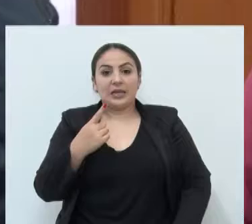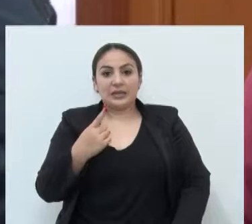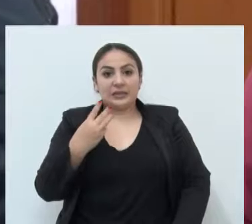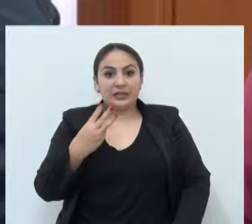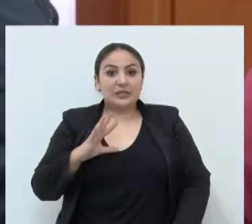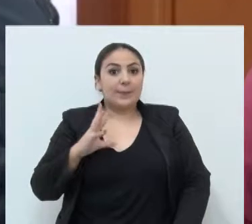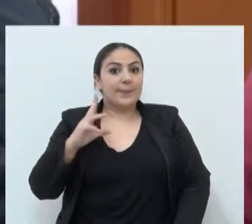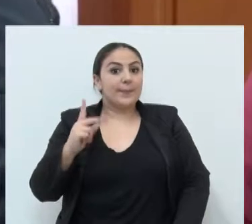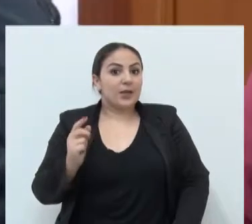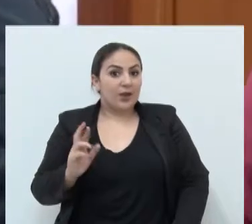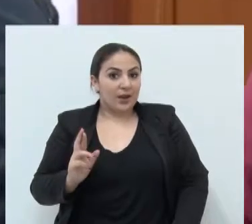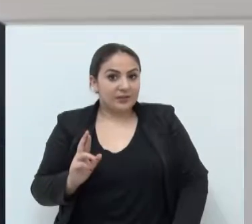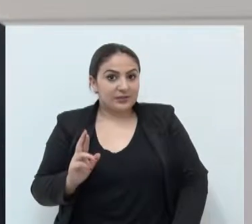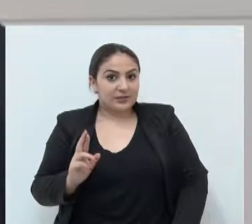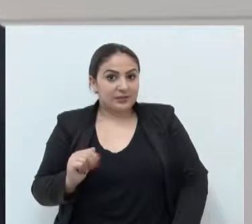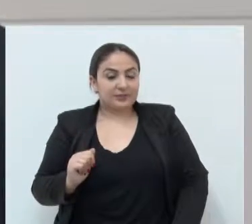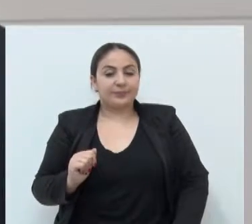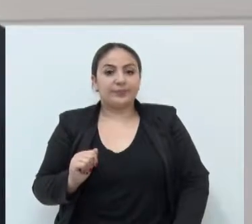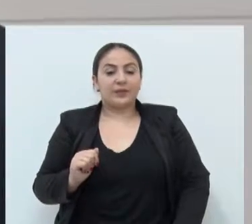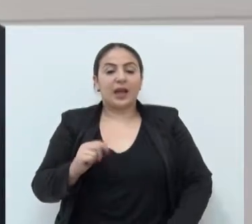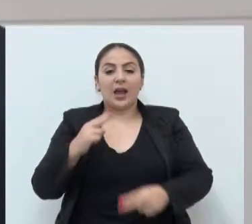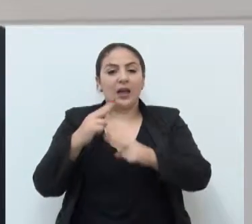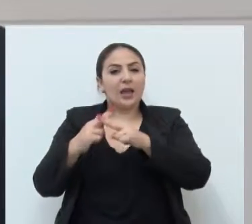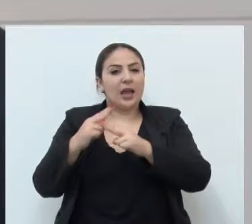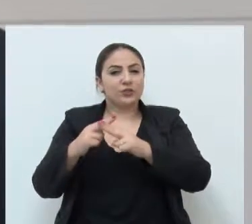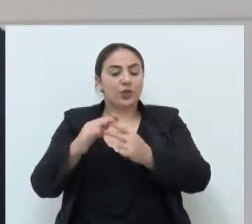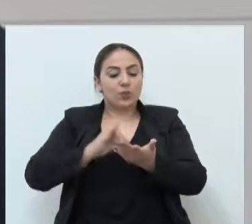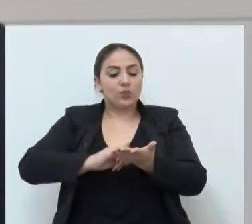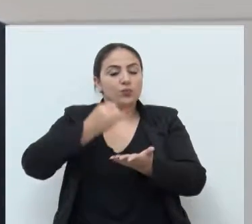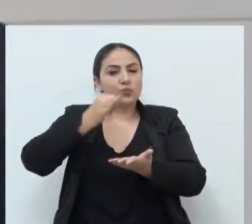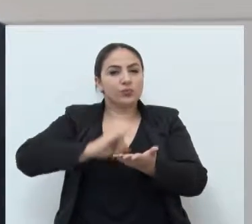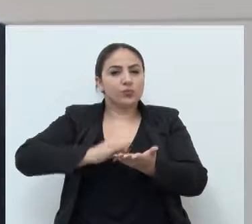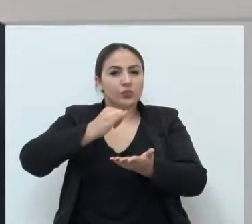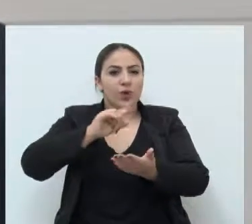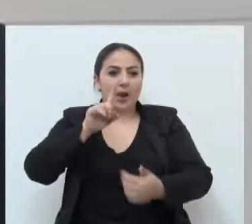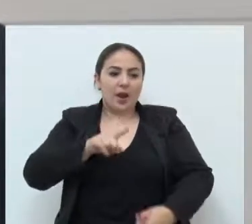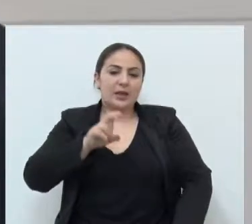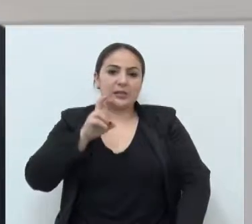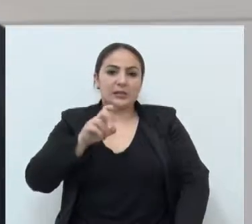13 milhões de reais. A Caixa ela tem um juro de